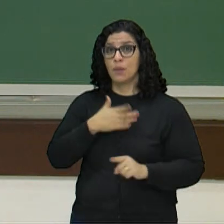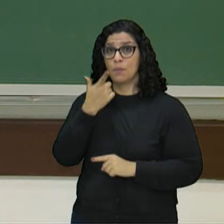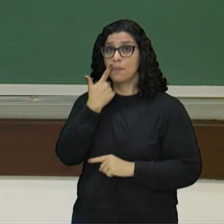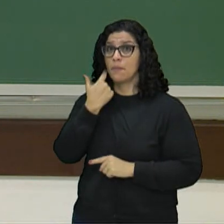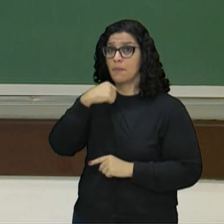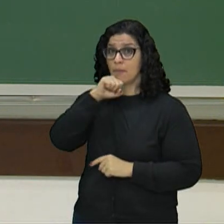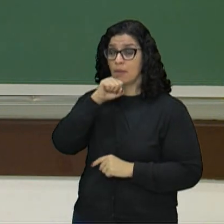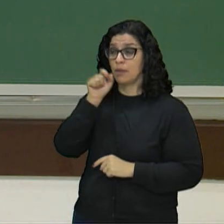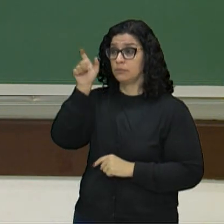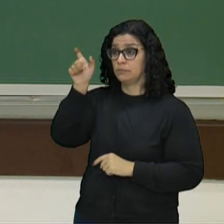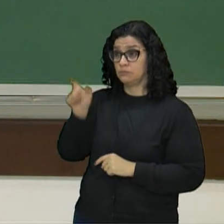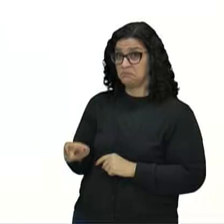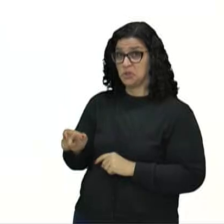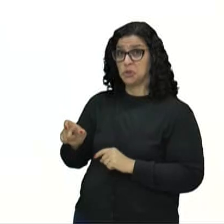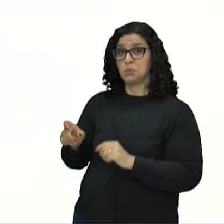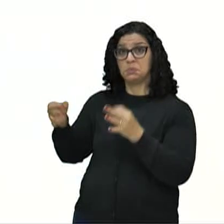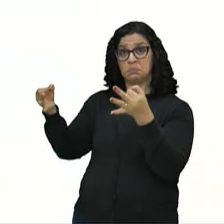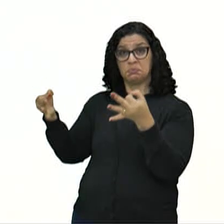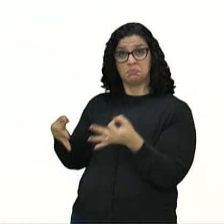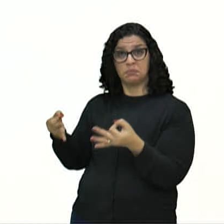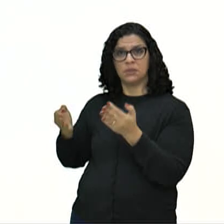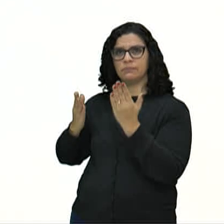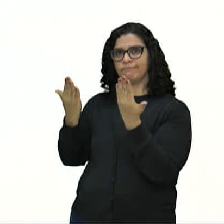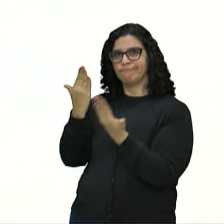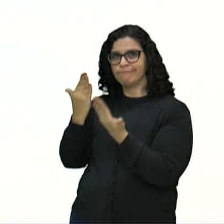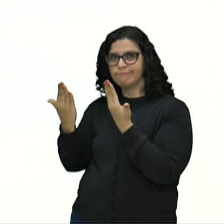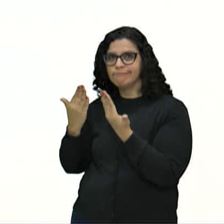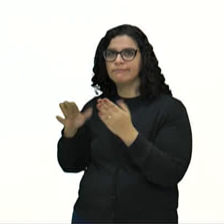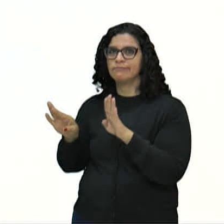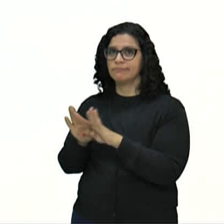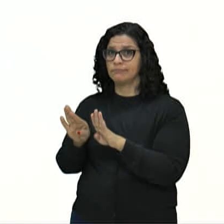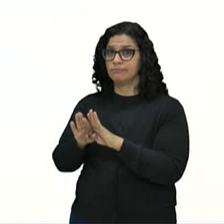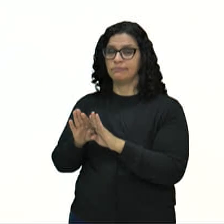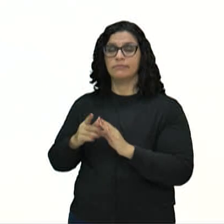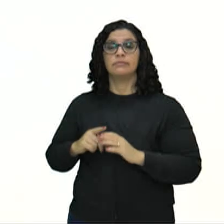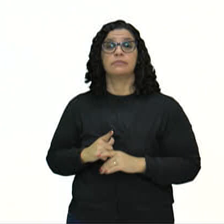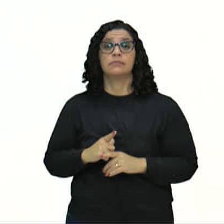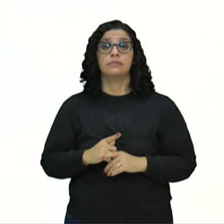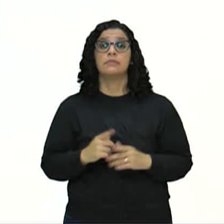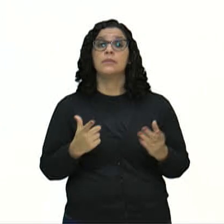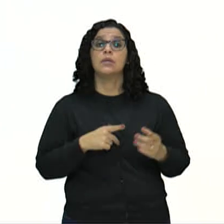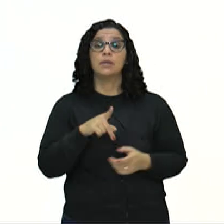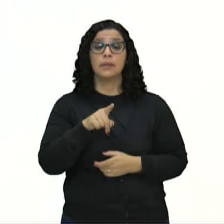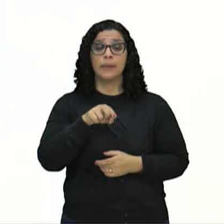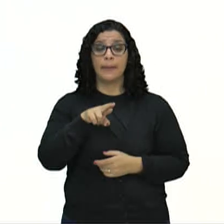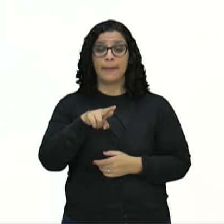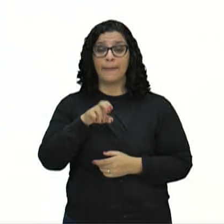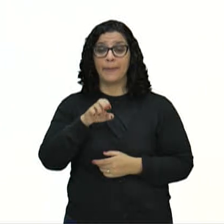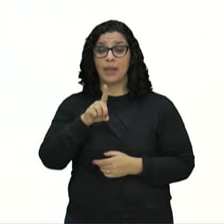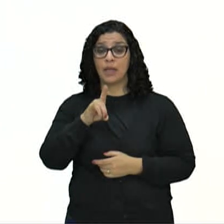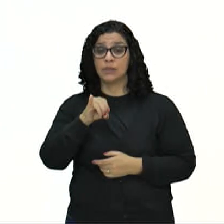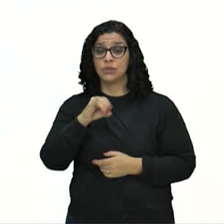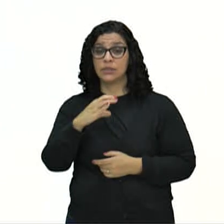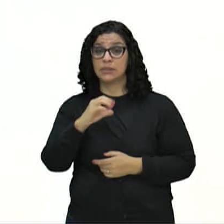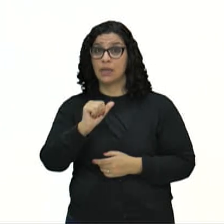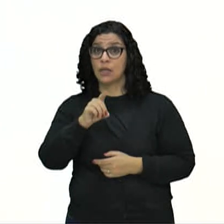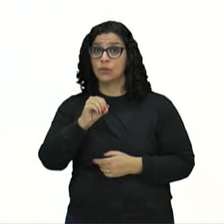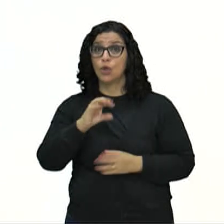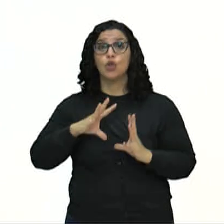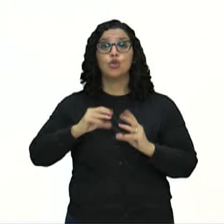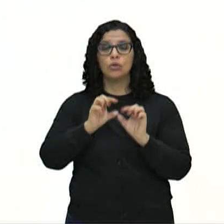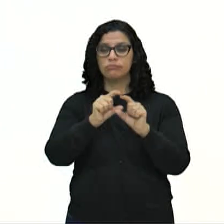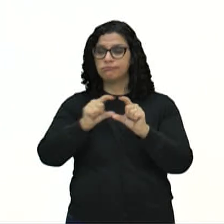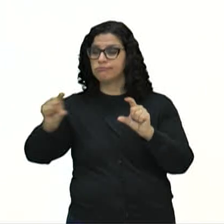pai, homem circunspecto e prudente. O predicado é aquilo que sobrou